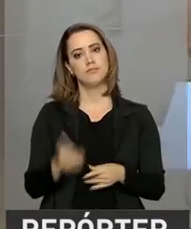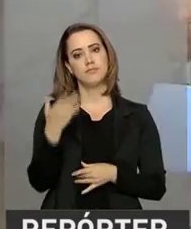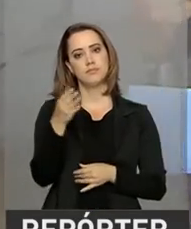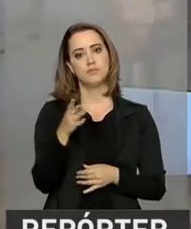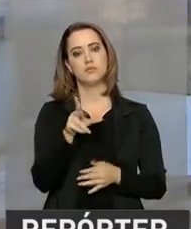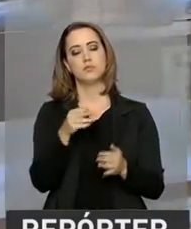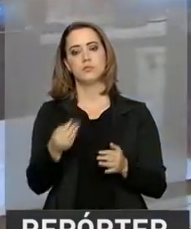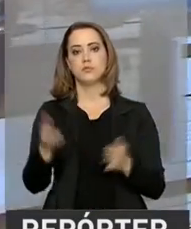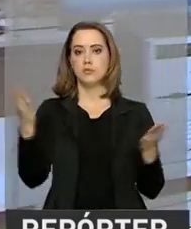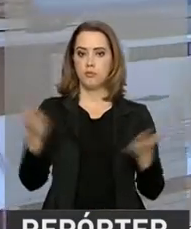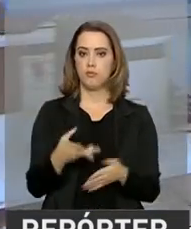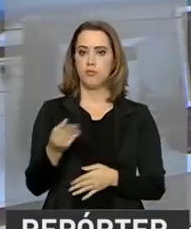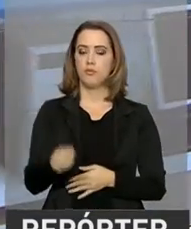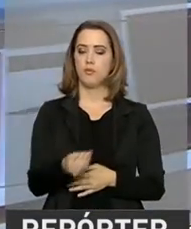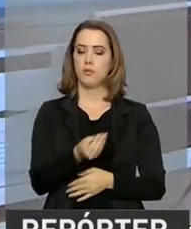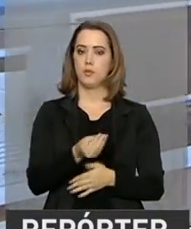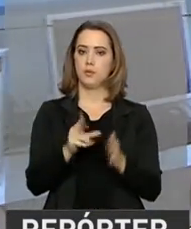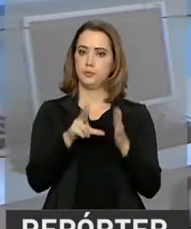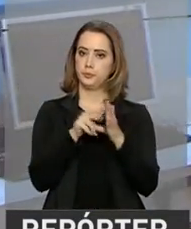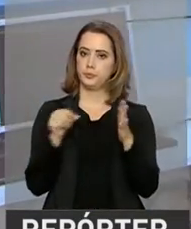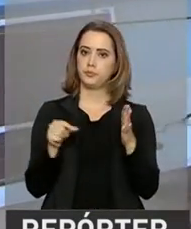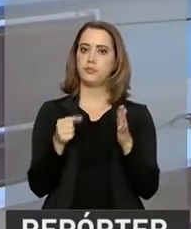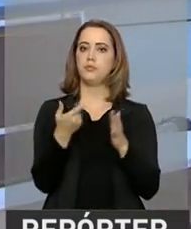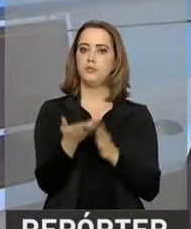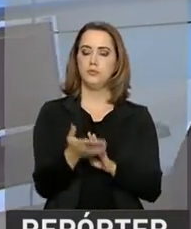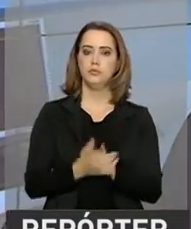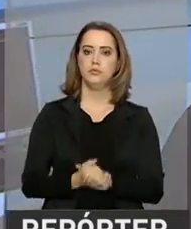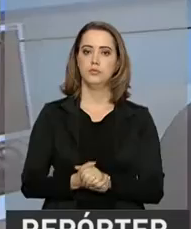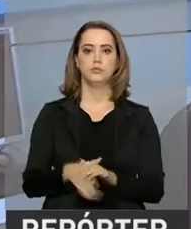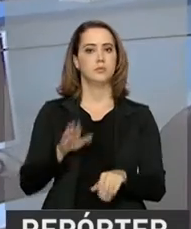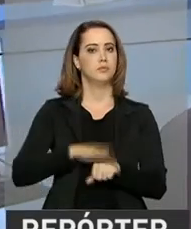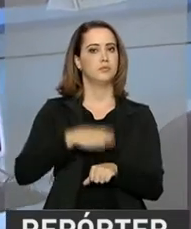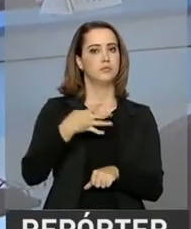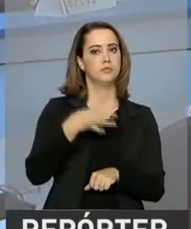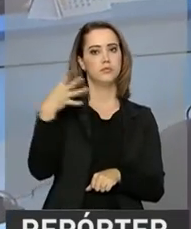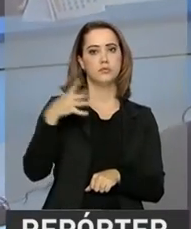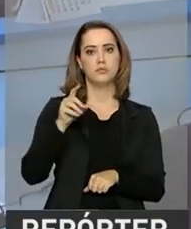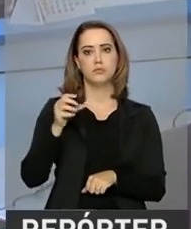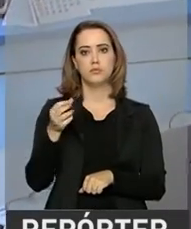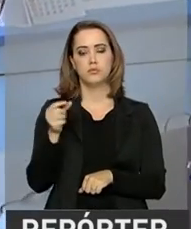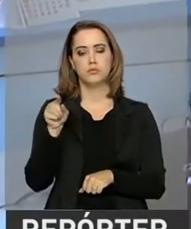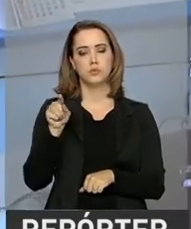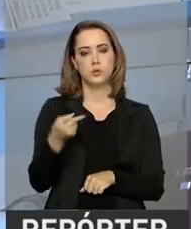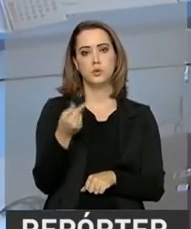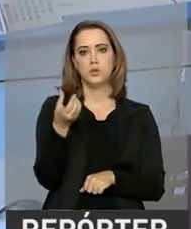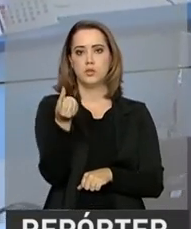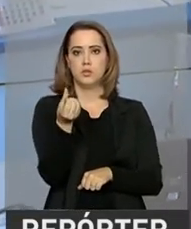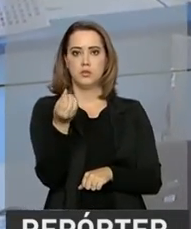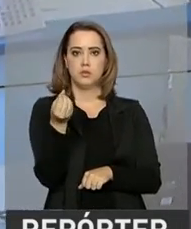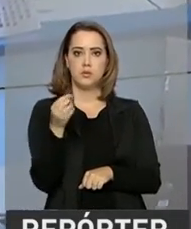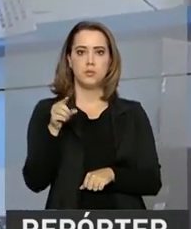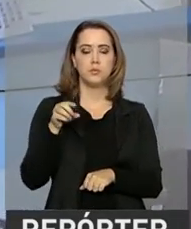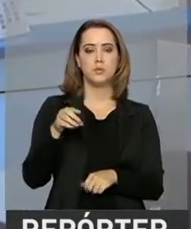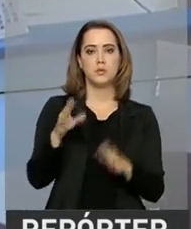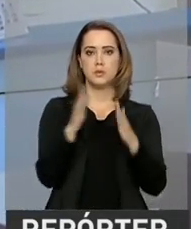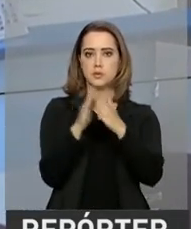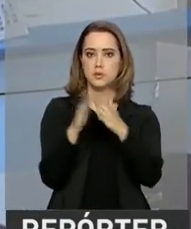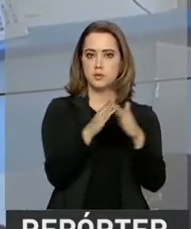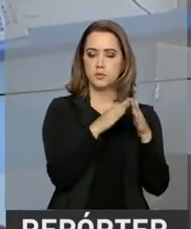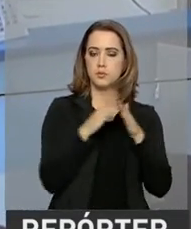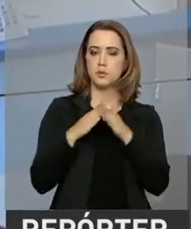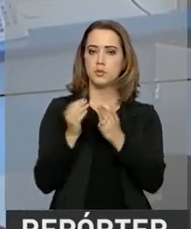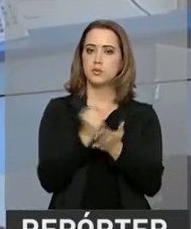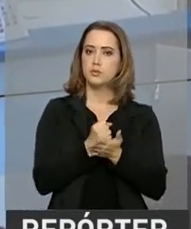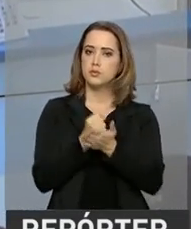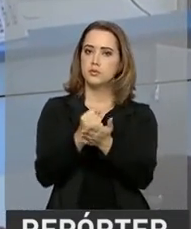do palácio do planalto e mais de 44 mil e 600 moradias do programa minha casa minha vida foram entregues a